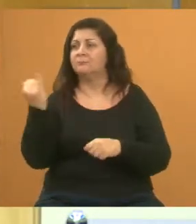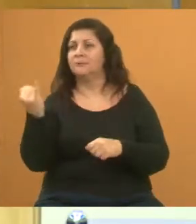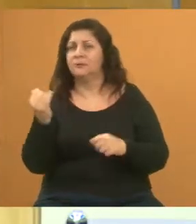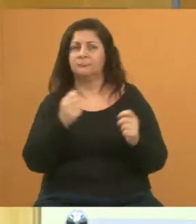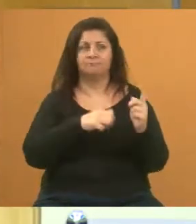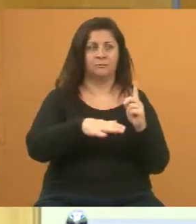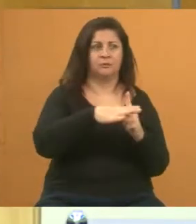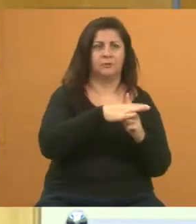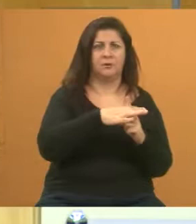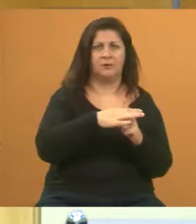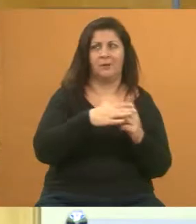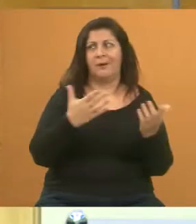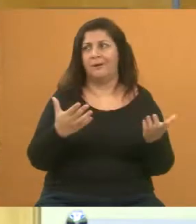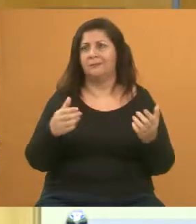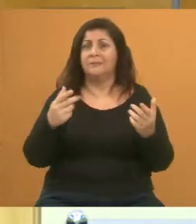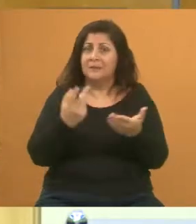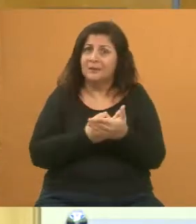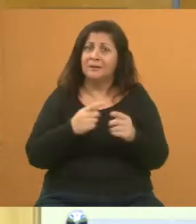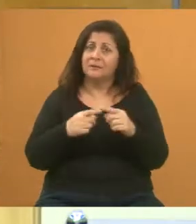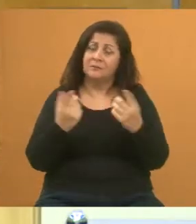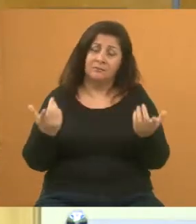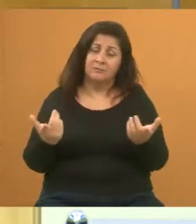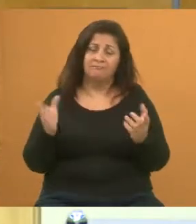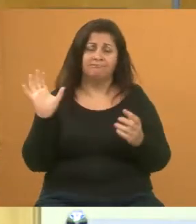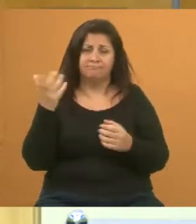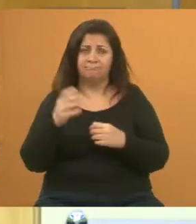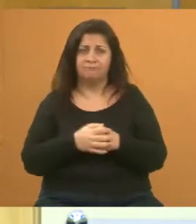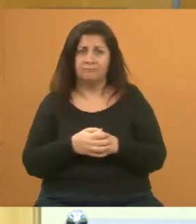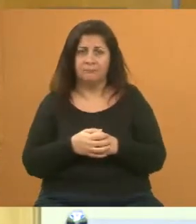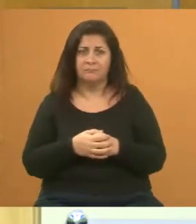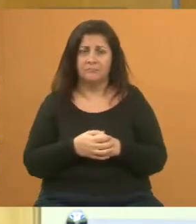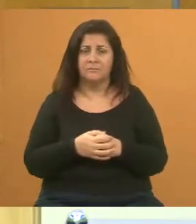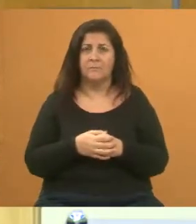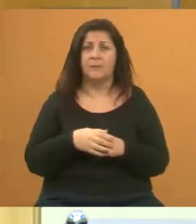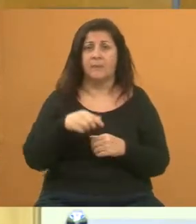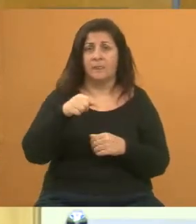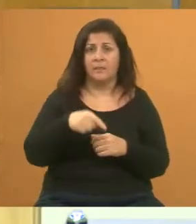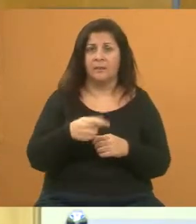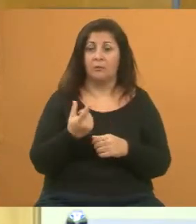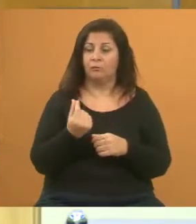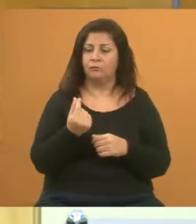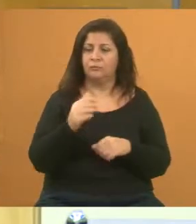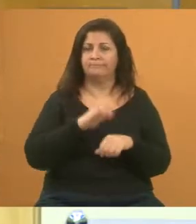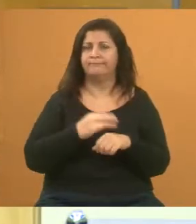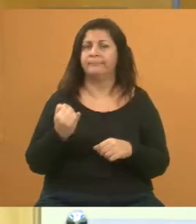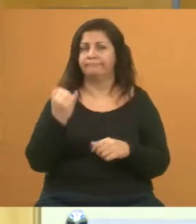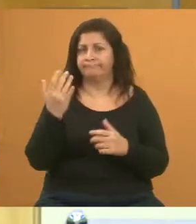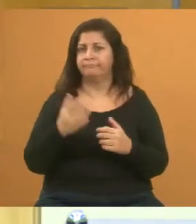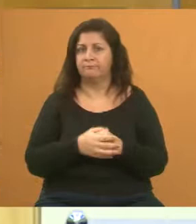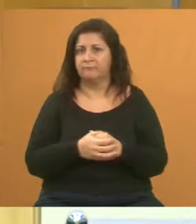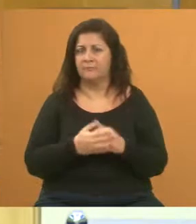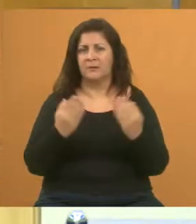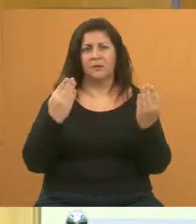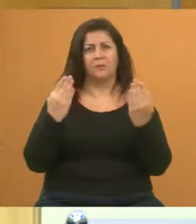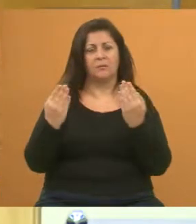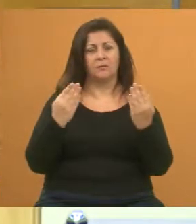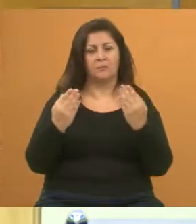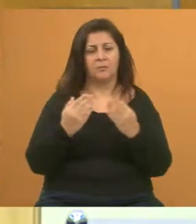ser o contrário. Mas, na verdade, por nós ser um sistema capitalista, o dinheiro fala mais alto. E